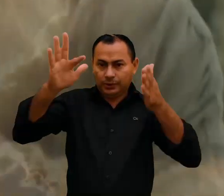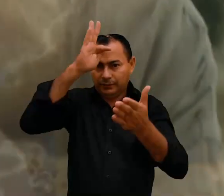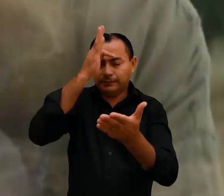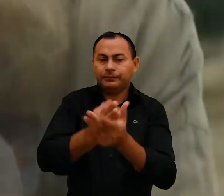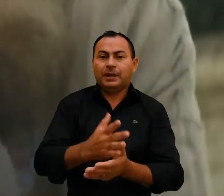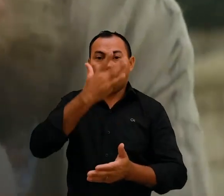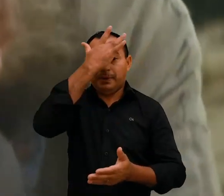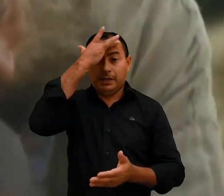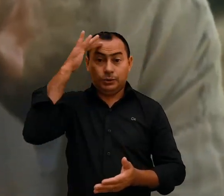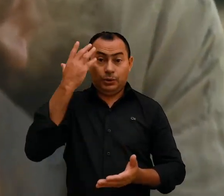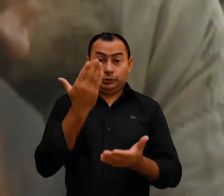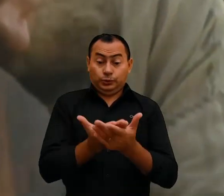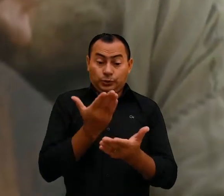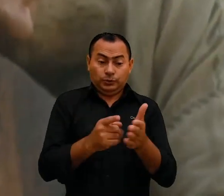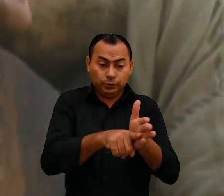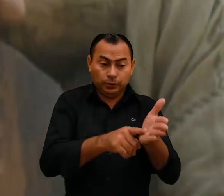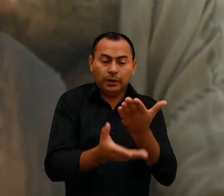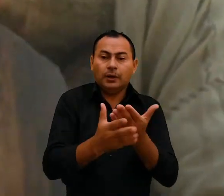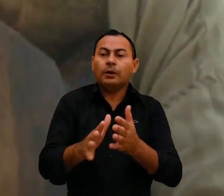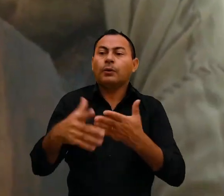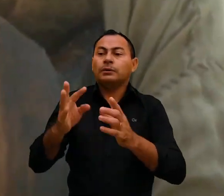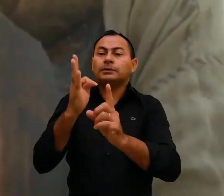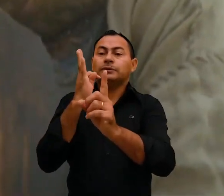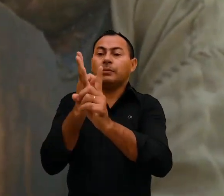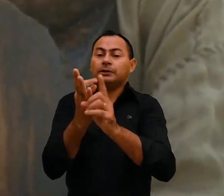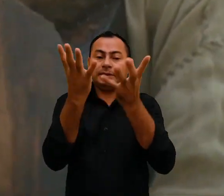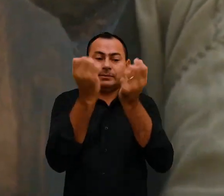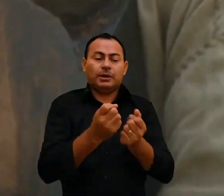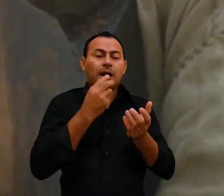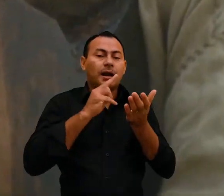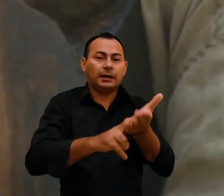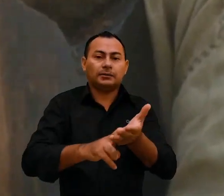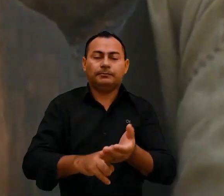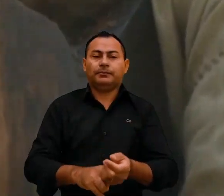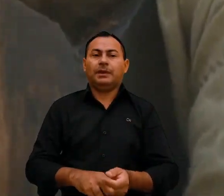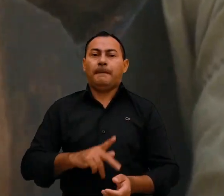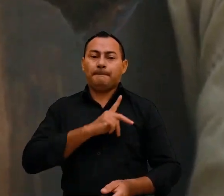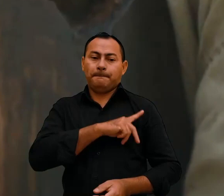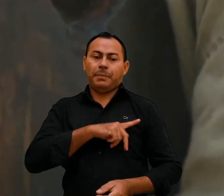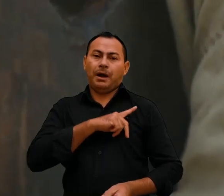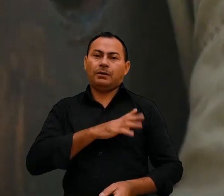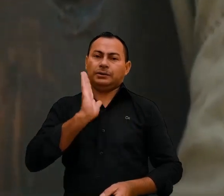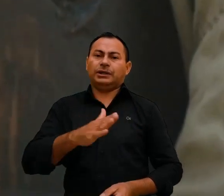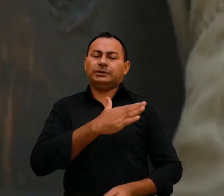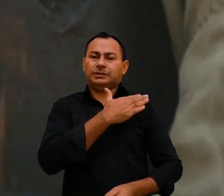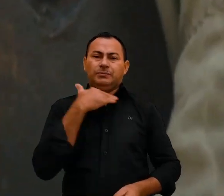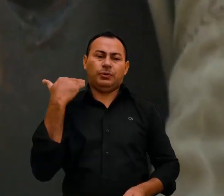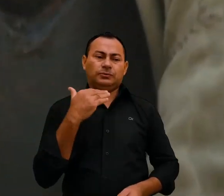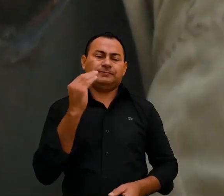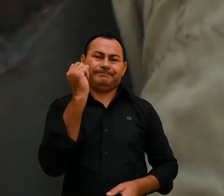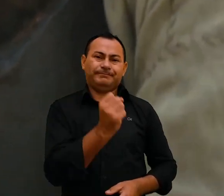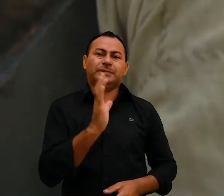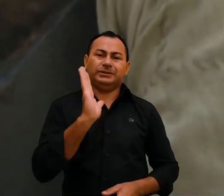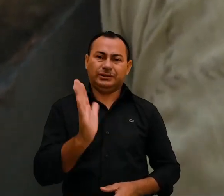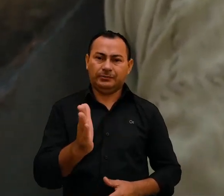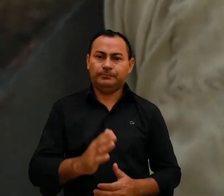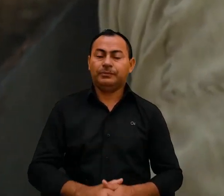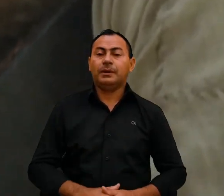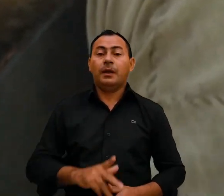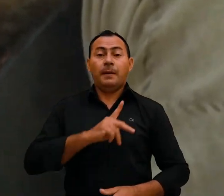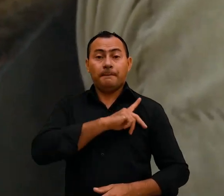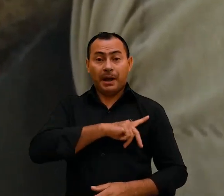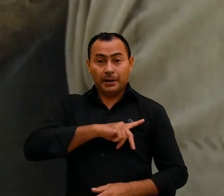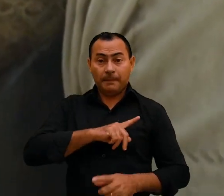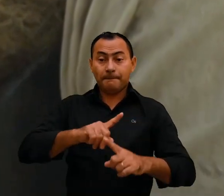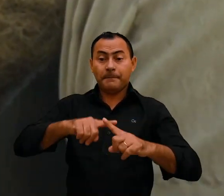fé estudiosos acreditam que quando eu te mostro Recebeu esta carta Paulo já tinha sido executado